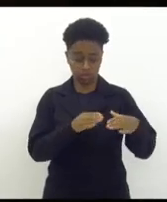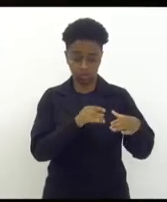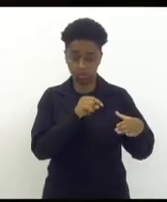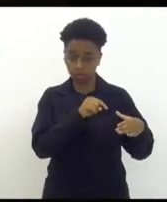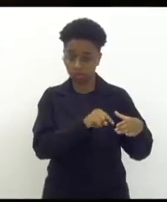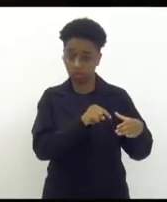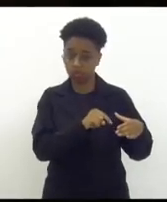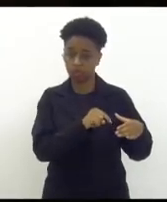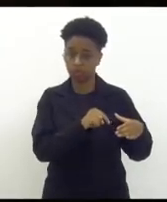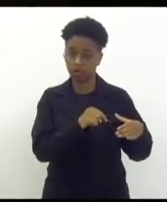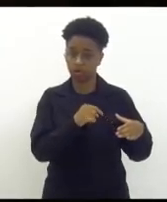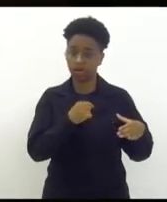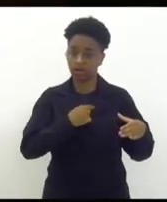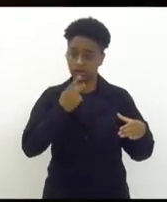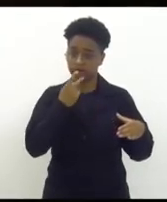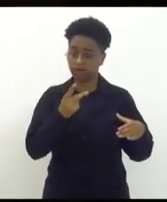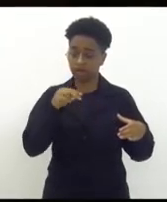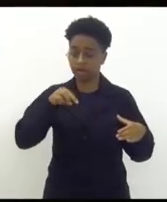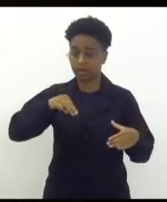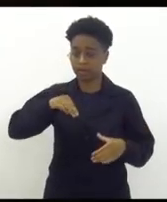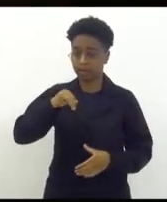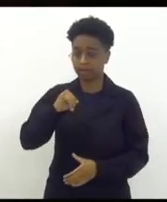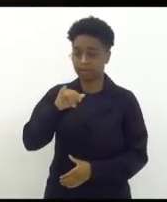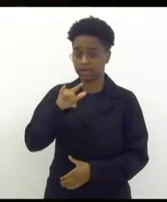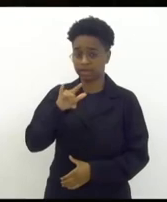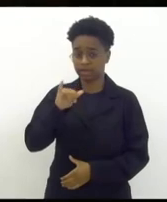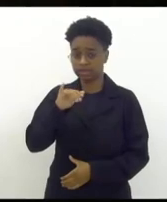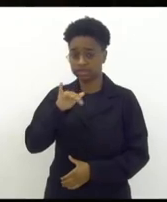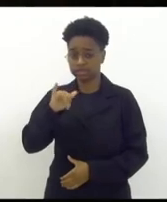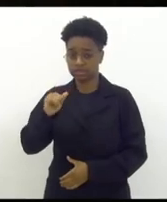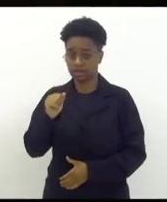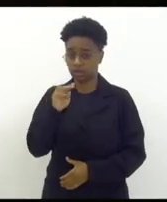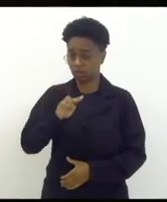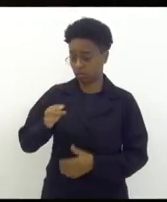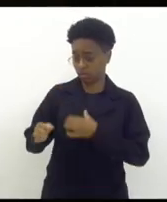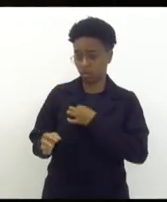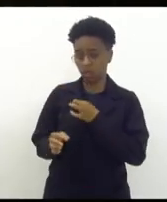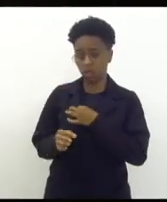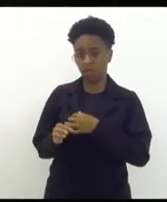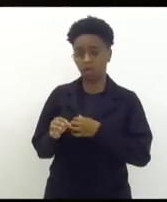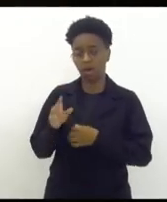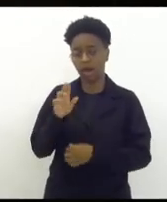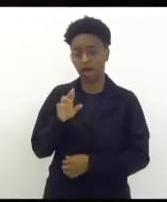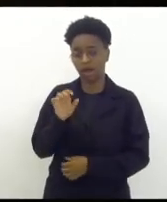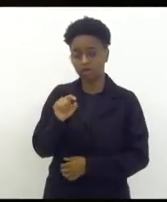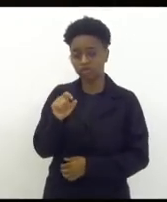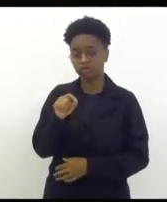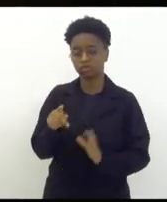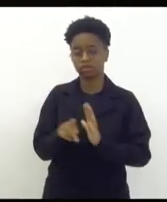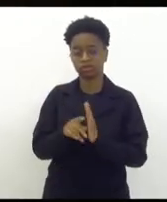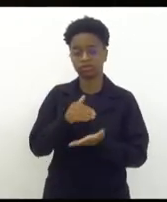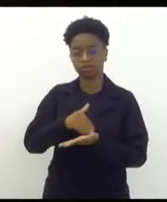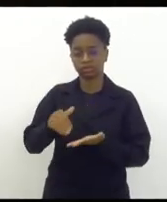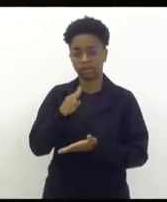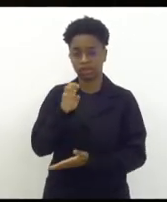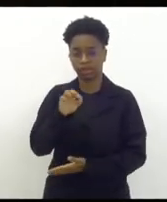Ao qual eu denomino milícia do colete azul do secretário Breno Carnevale